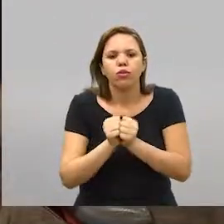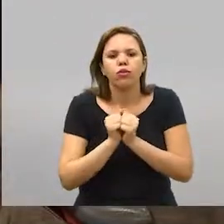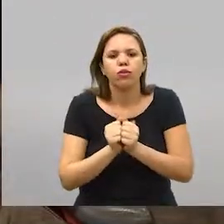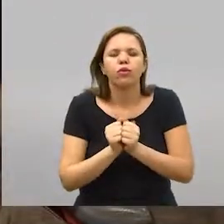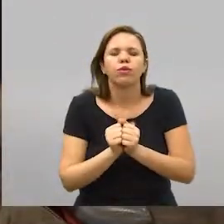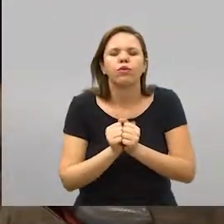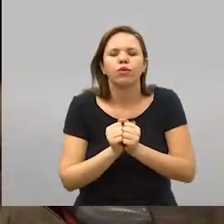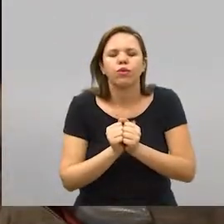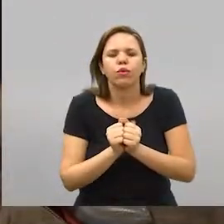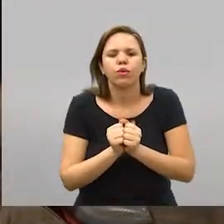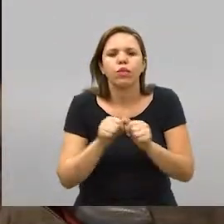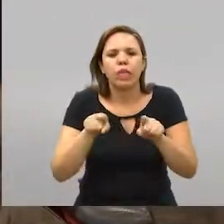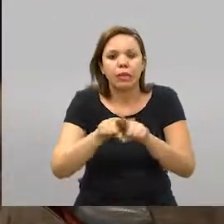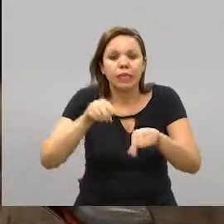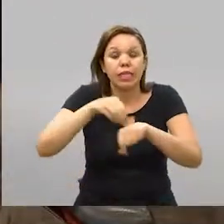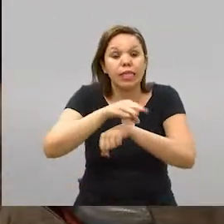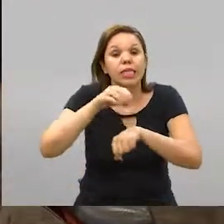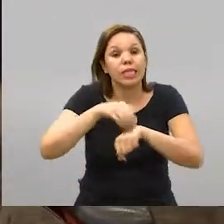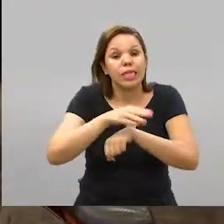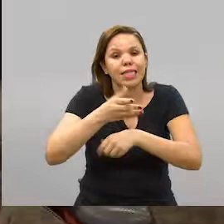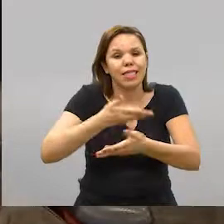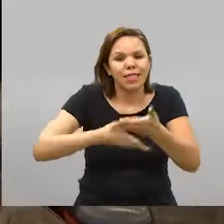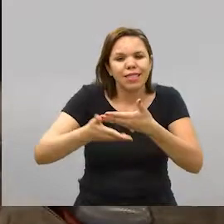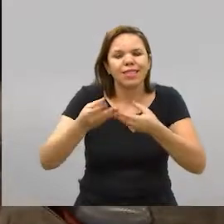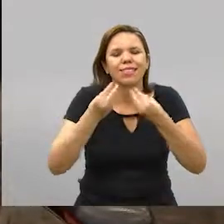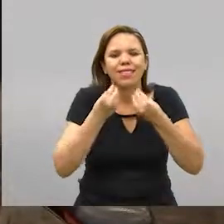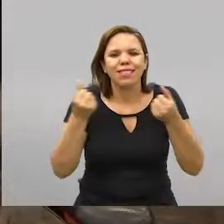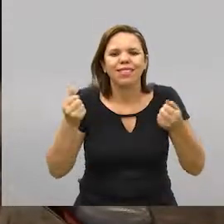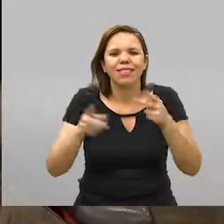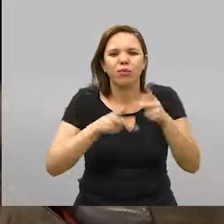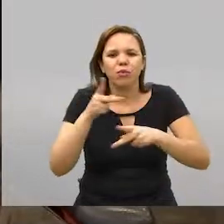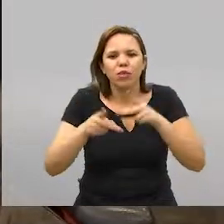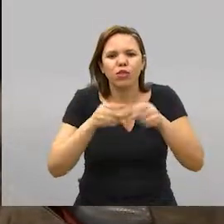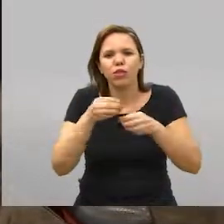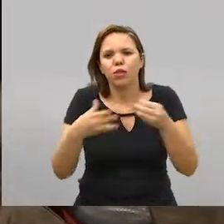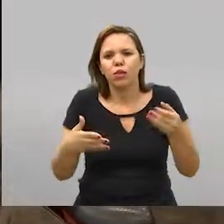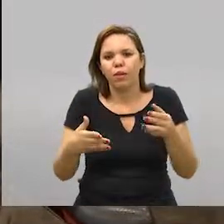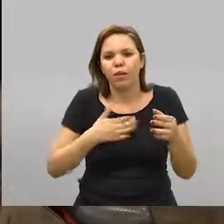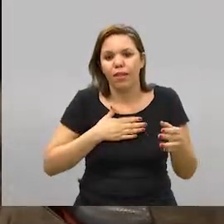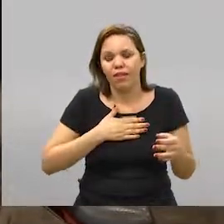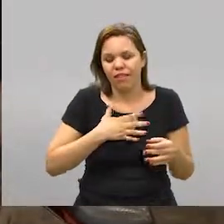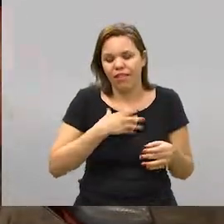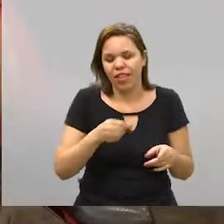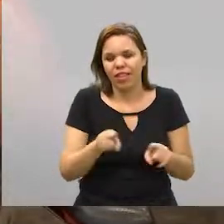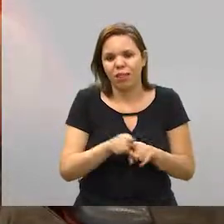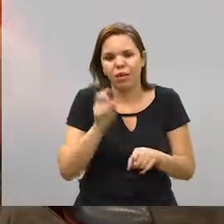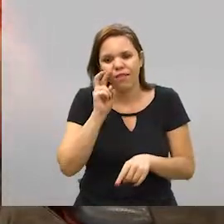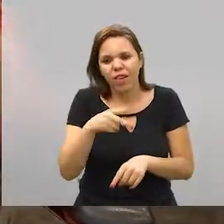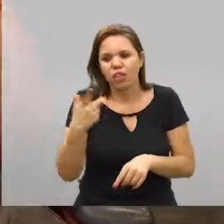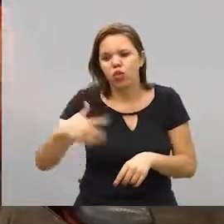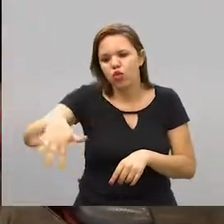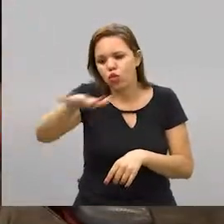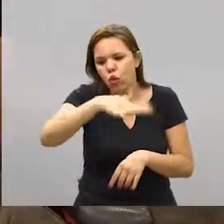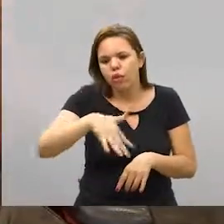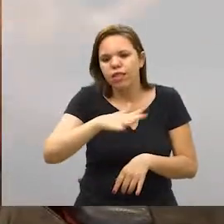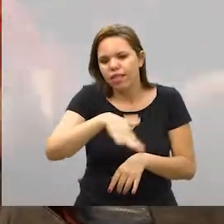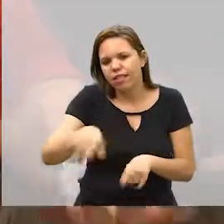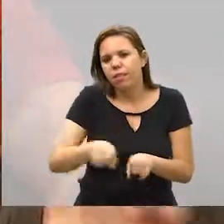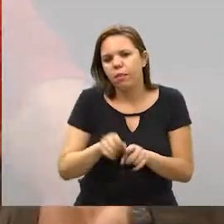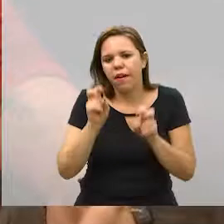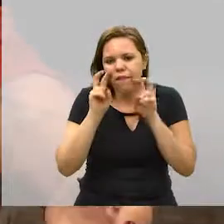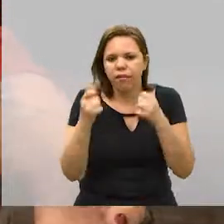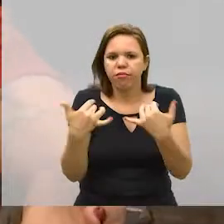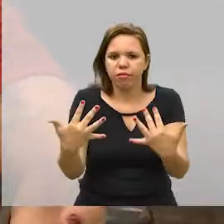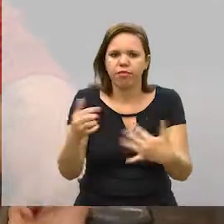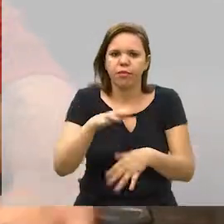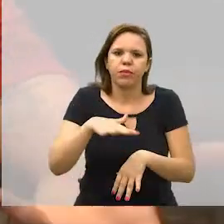criar juntas e ainda mais levando um entretenimento de qualidade, de conteúdo para a minha própria filha e para as outras